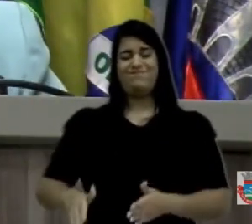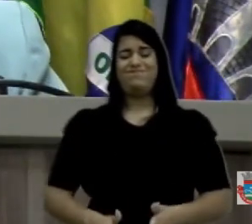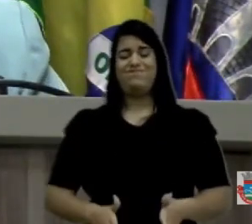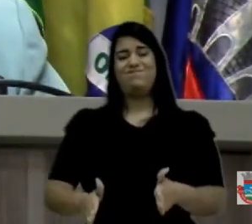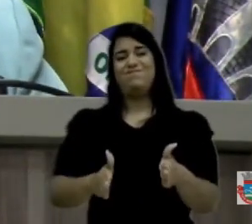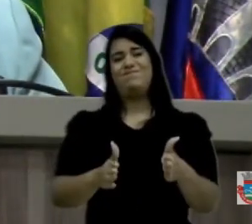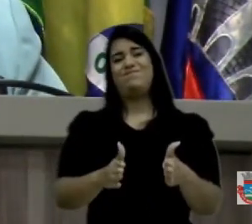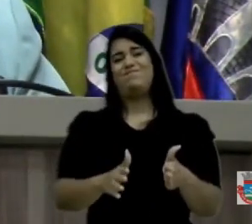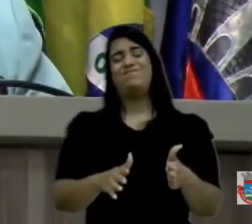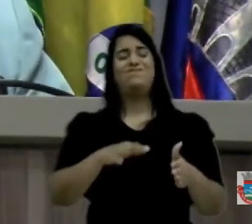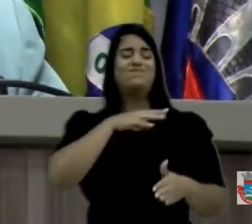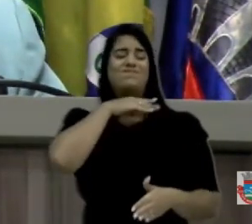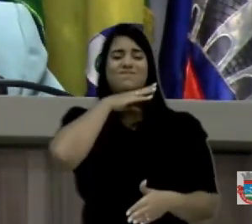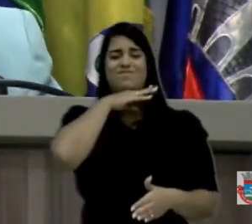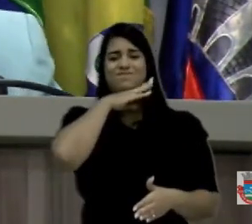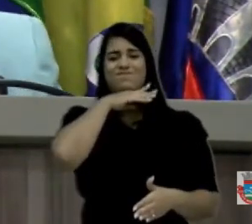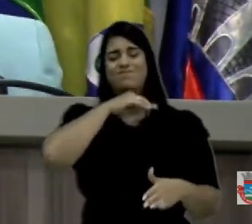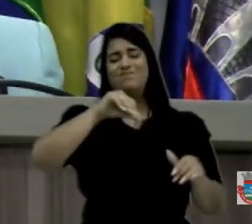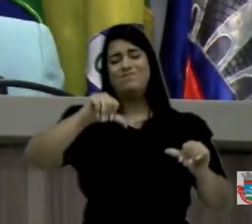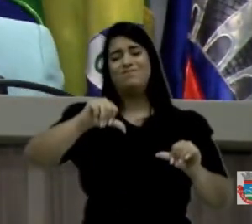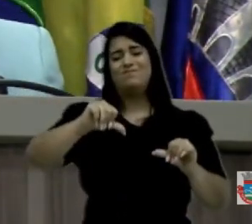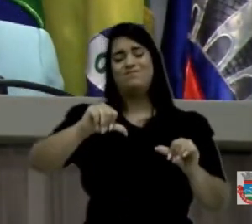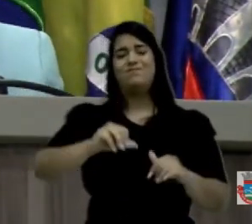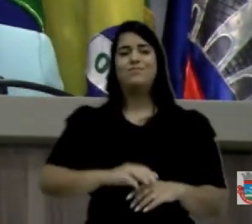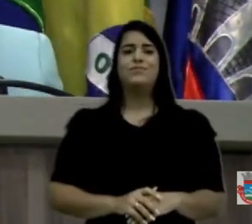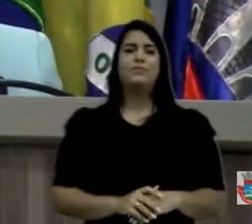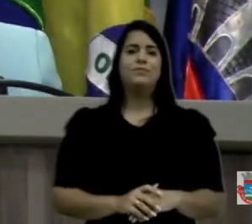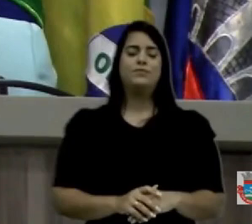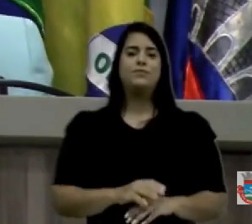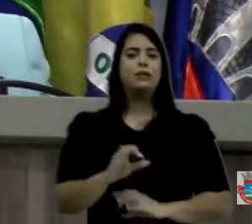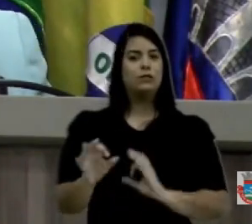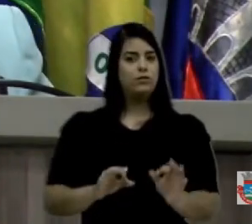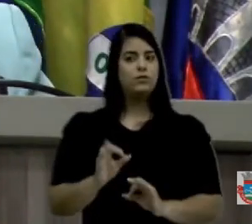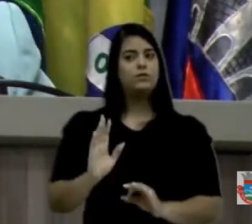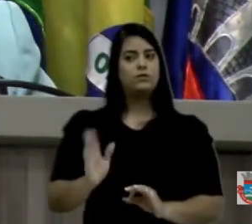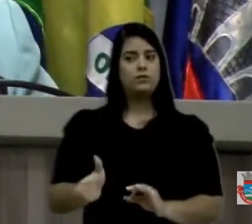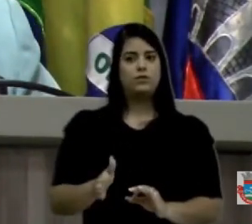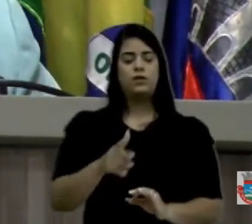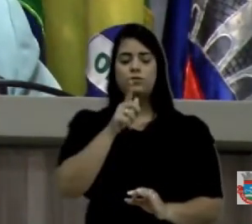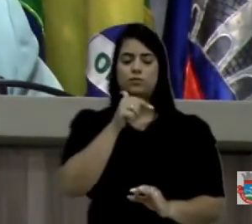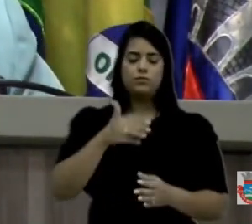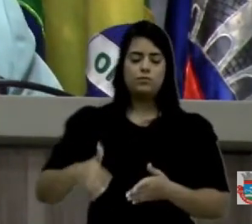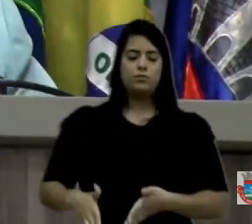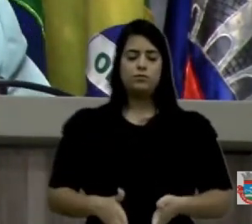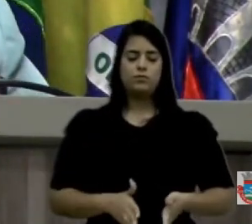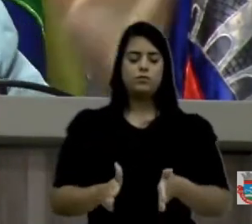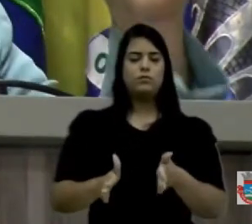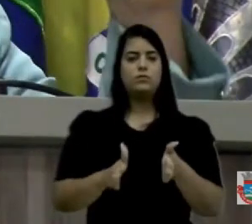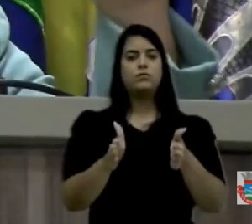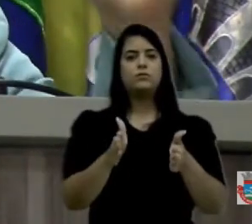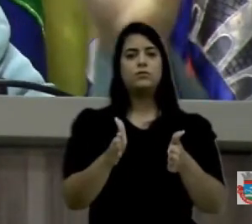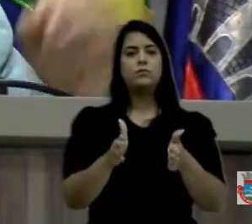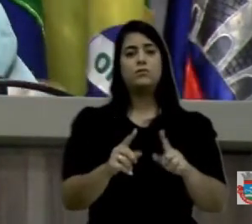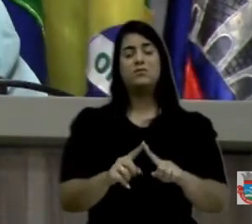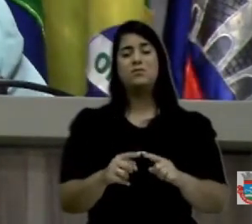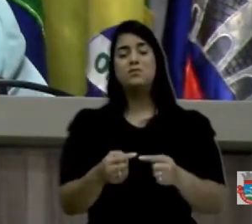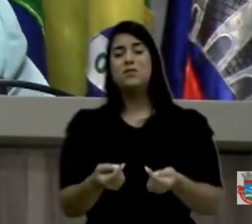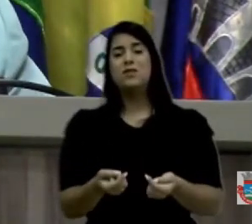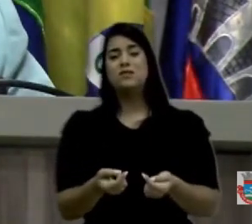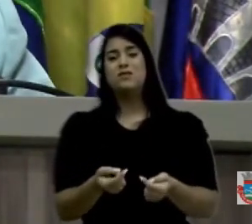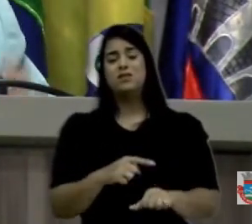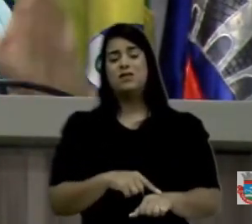realmente que tá muito ruim e foram também feito ali o concerto daquele Riacho ali do seu oegar e na hora que tava fazendo